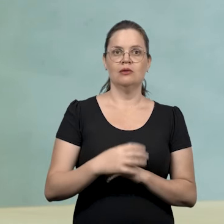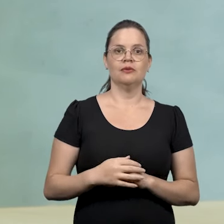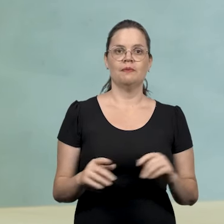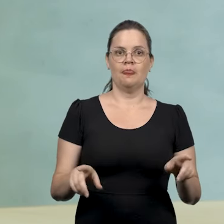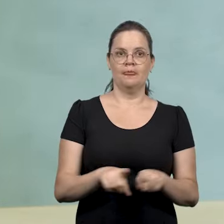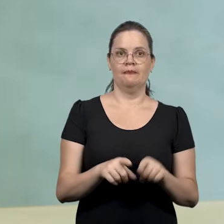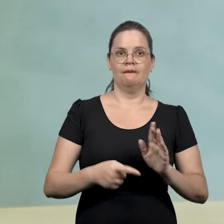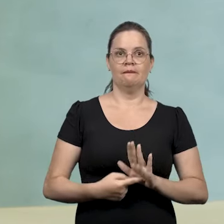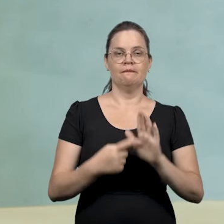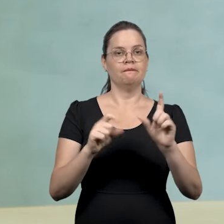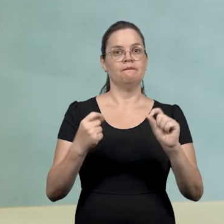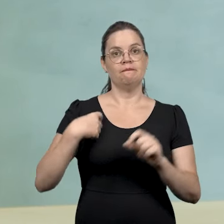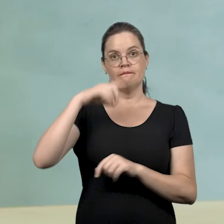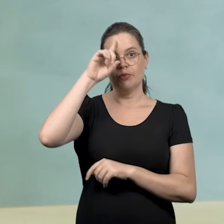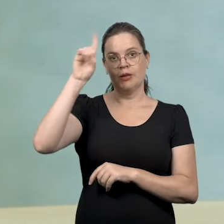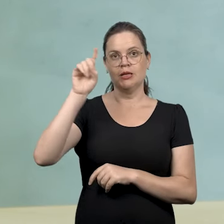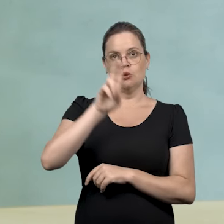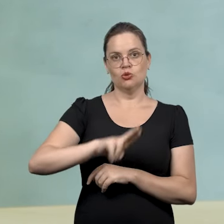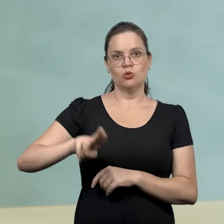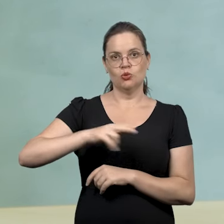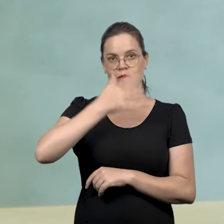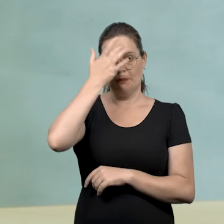Deus ele usa pessoas intensas